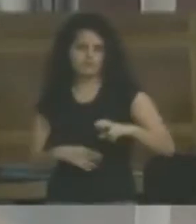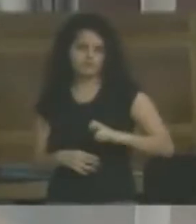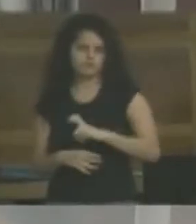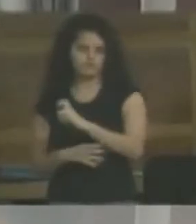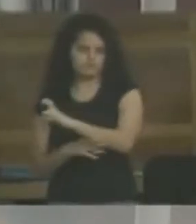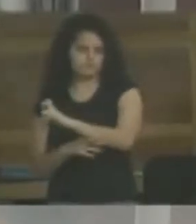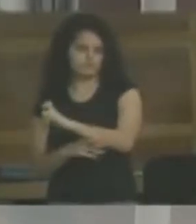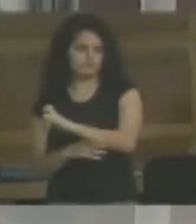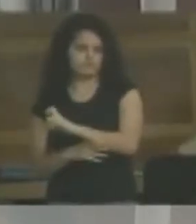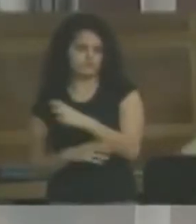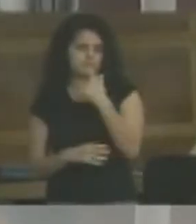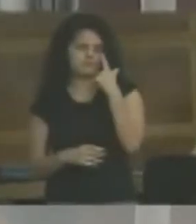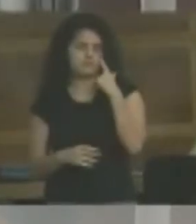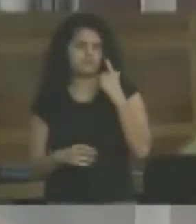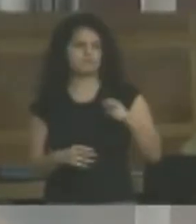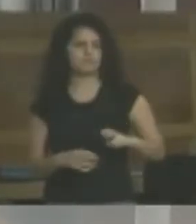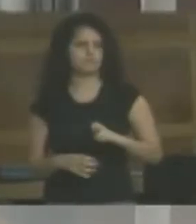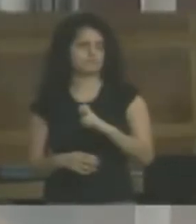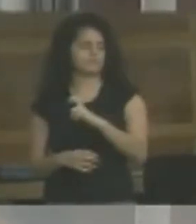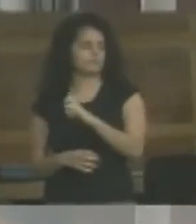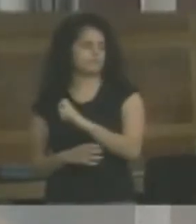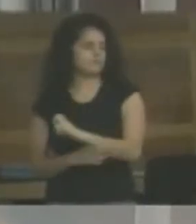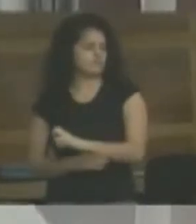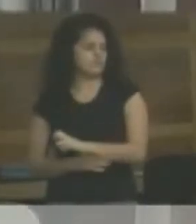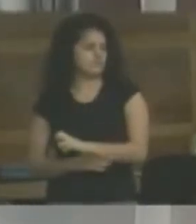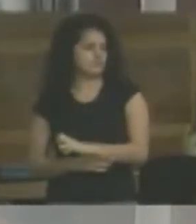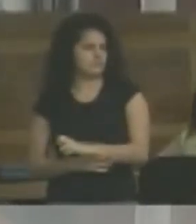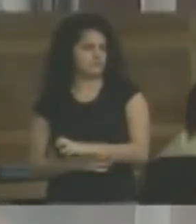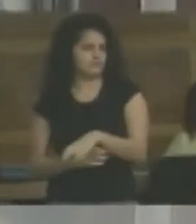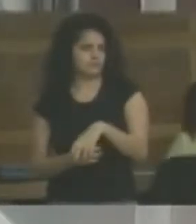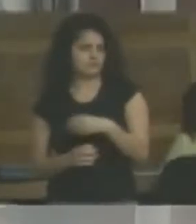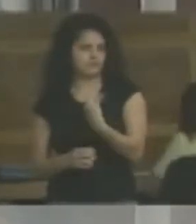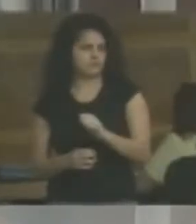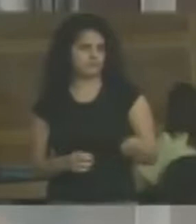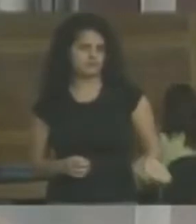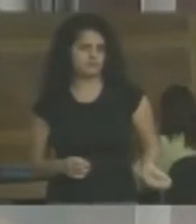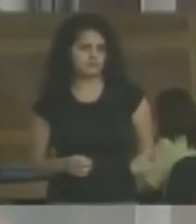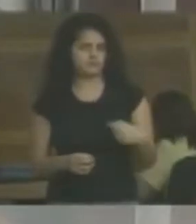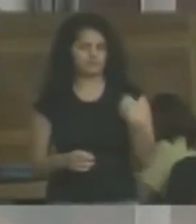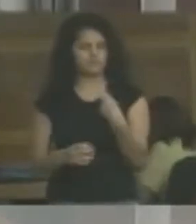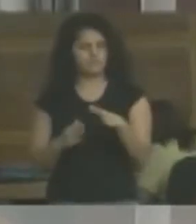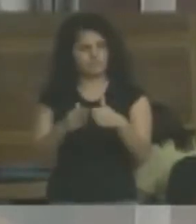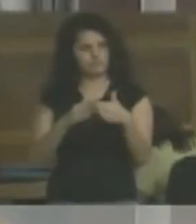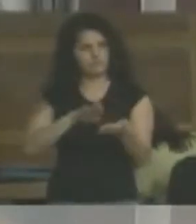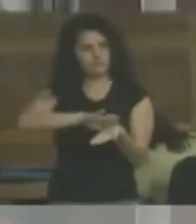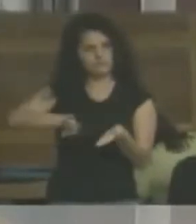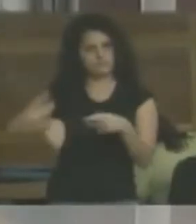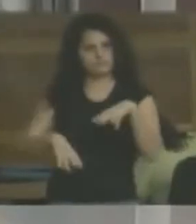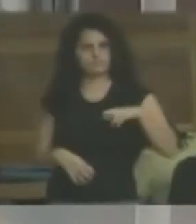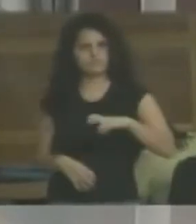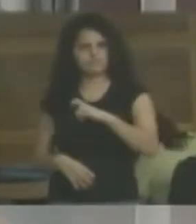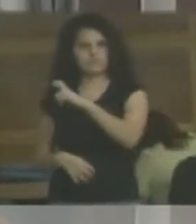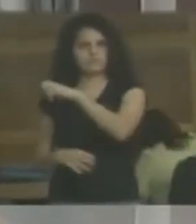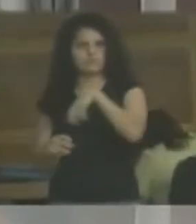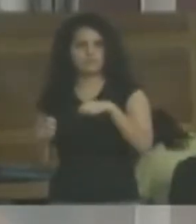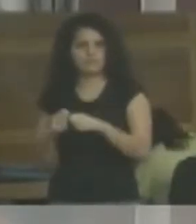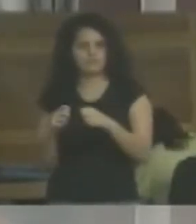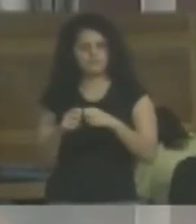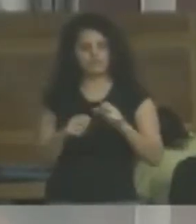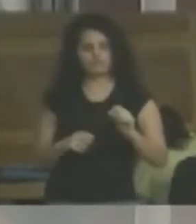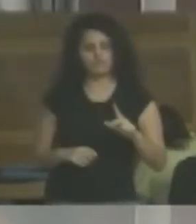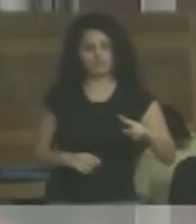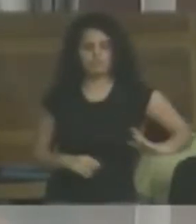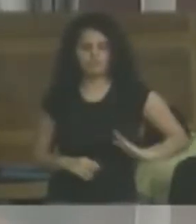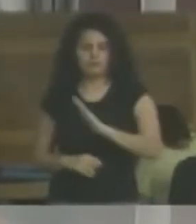Então, viram que aquela escada ali foi desnecessária. Então, a gente pede para tirar a escada e colocar a rampa de